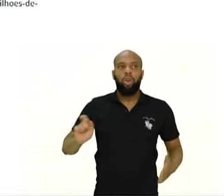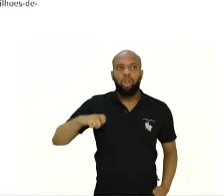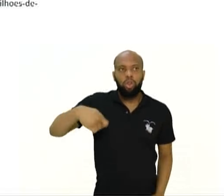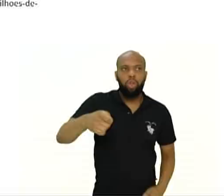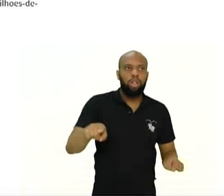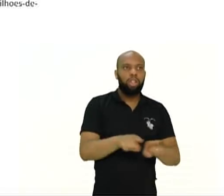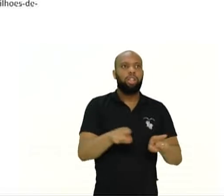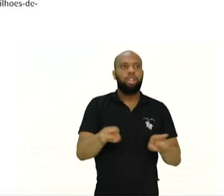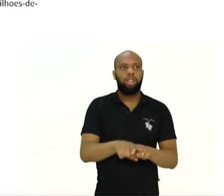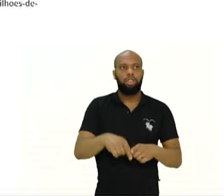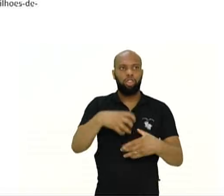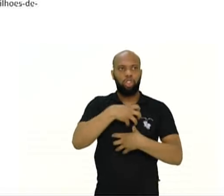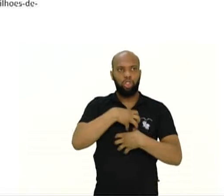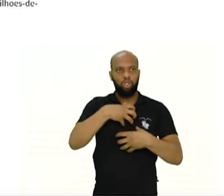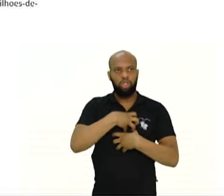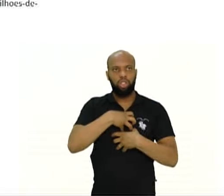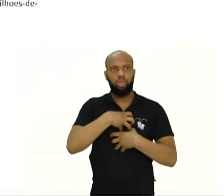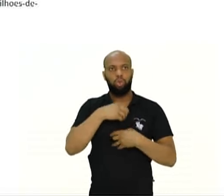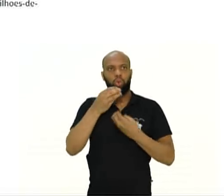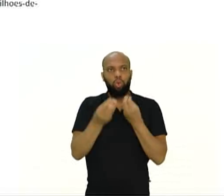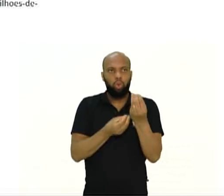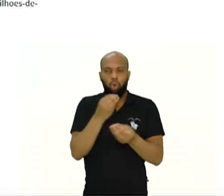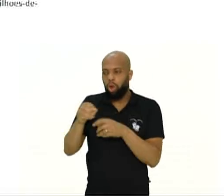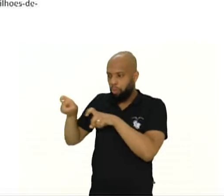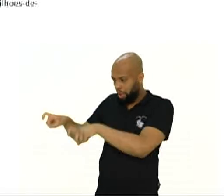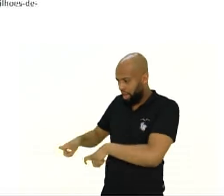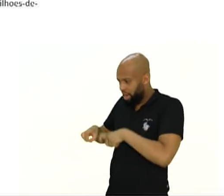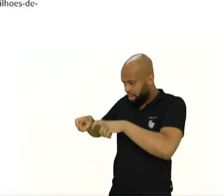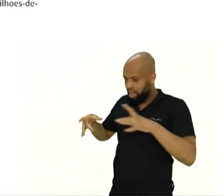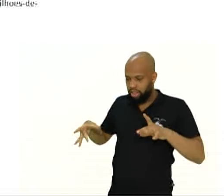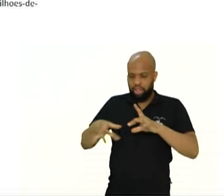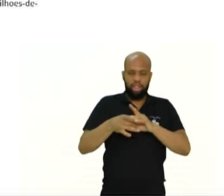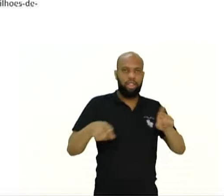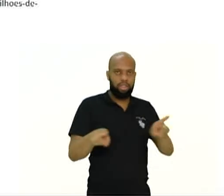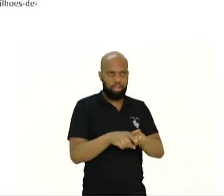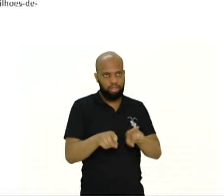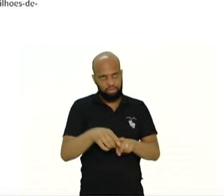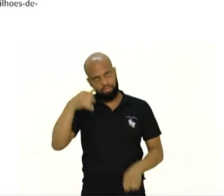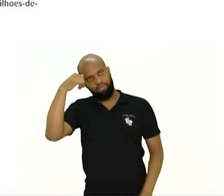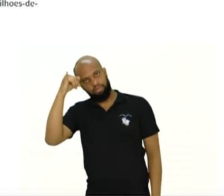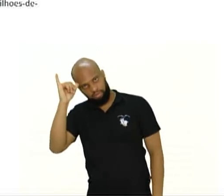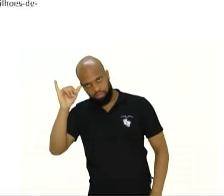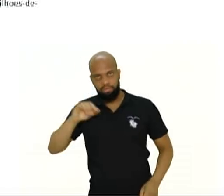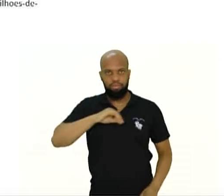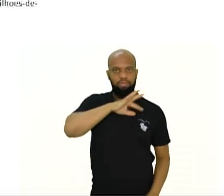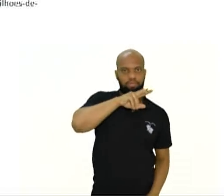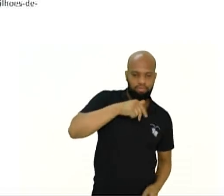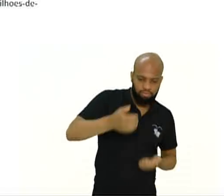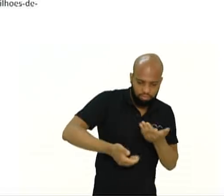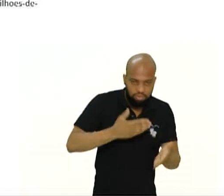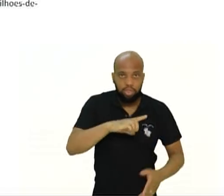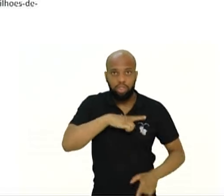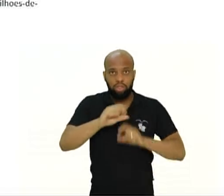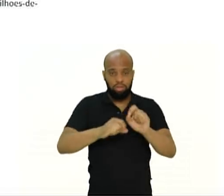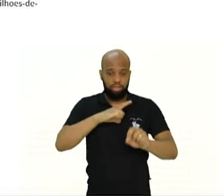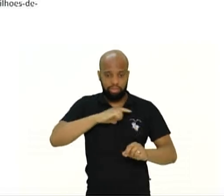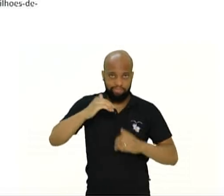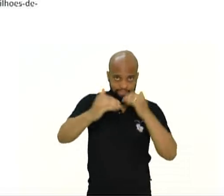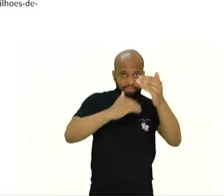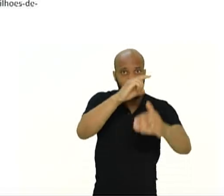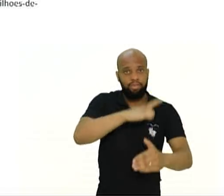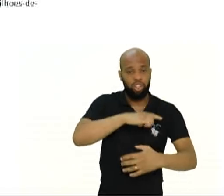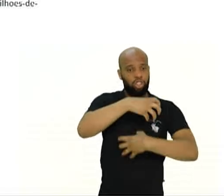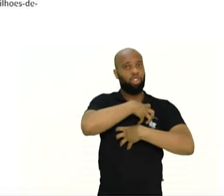pouquinho sobre a agropecuária do Canadá. Então nós vamos ter uma agropecuária dotada de alto